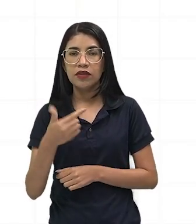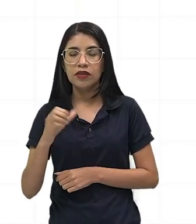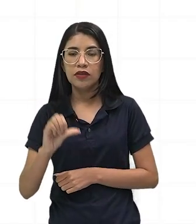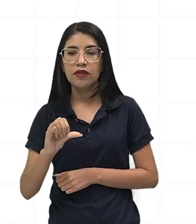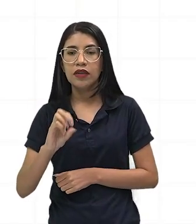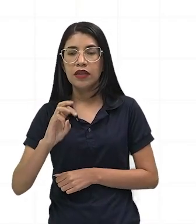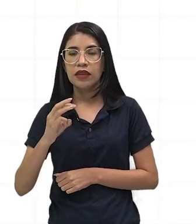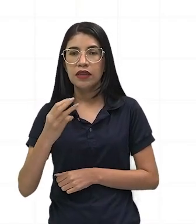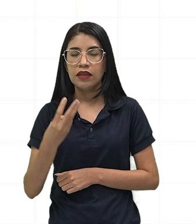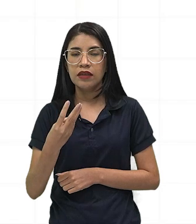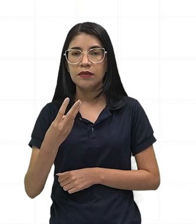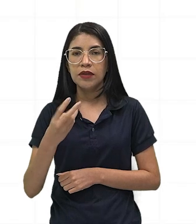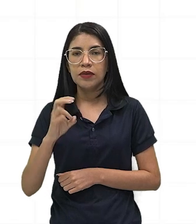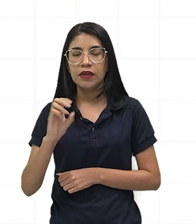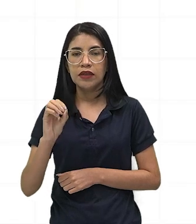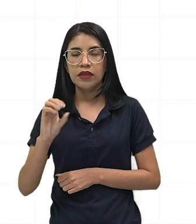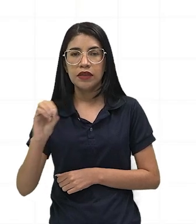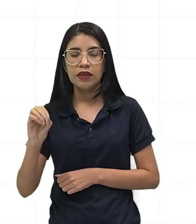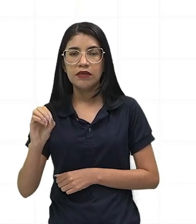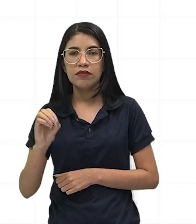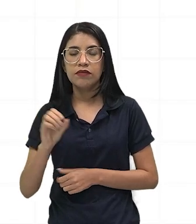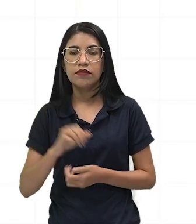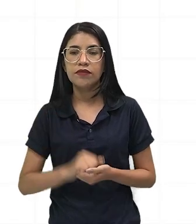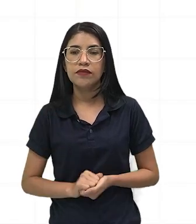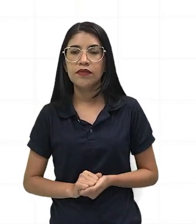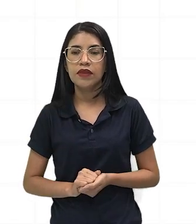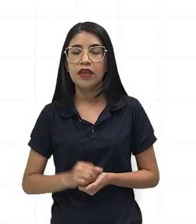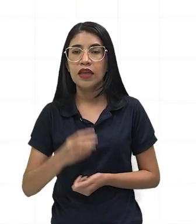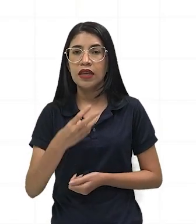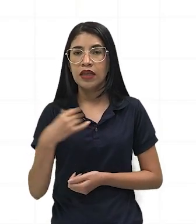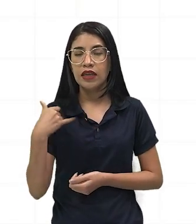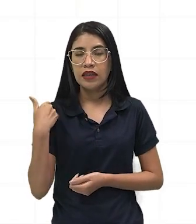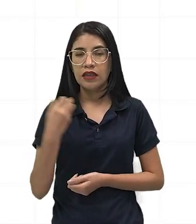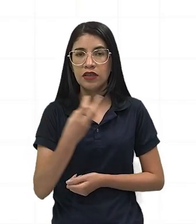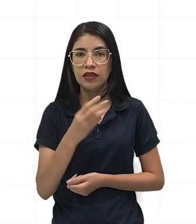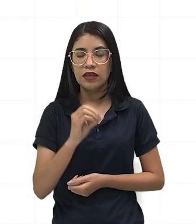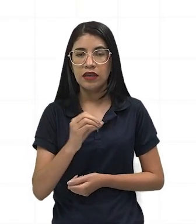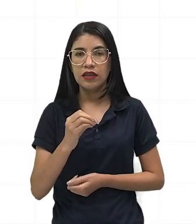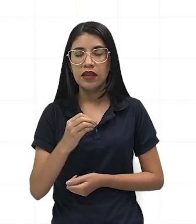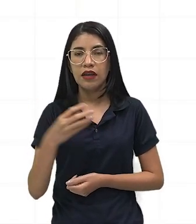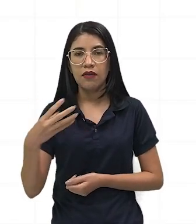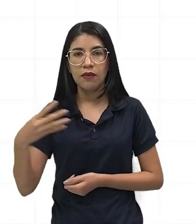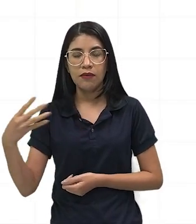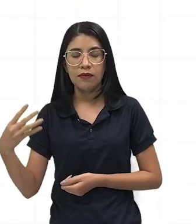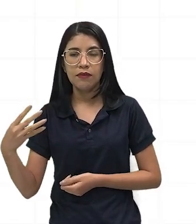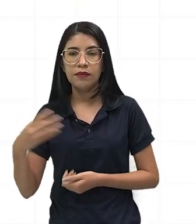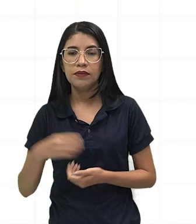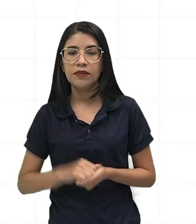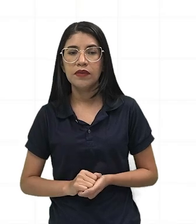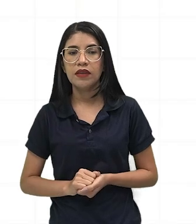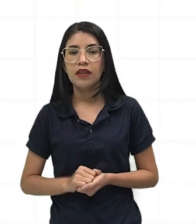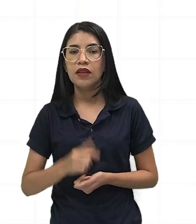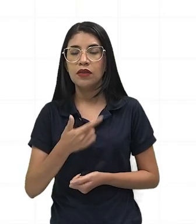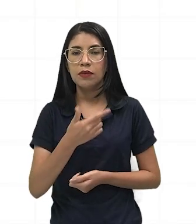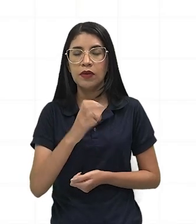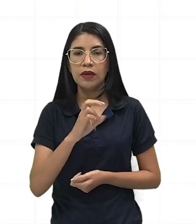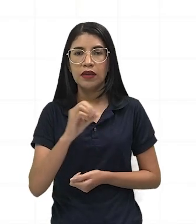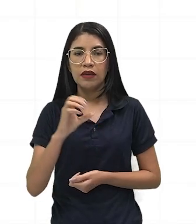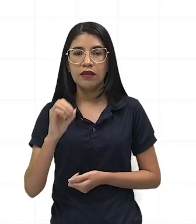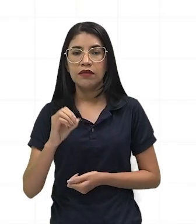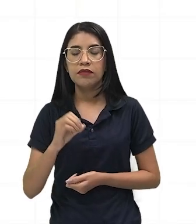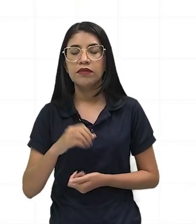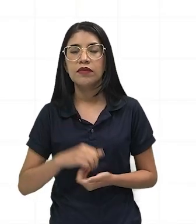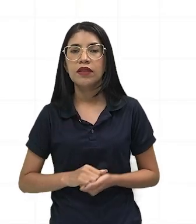3.500 indivíduos, né? 30 a 44, 2.500. 45 a